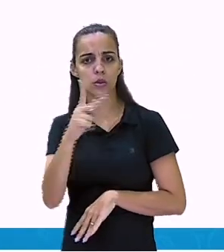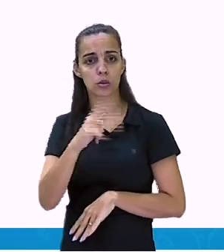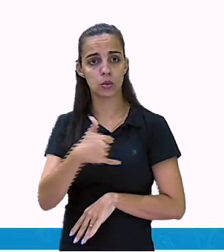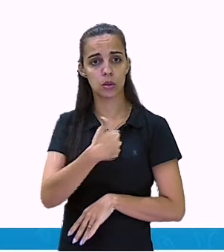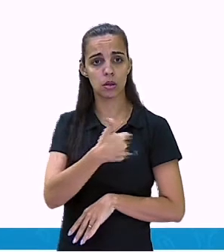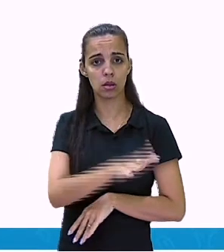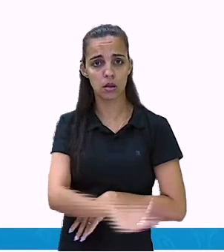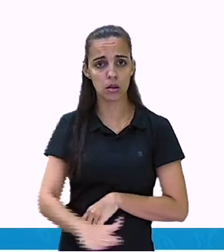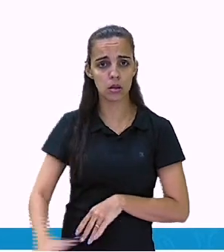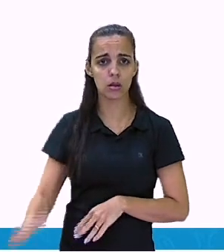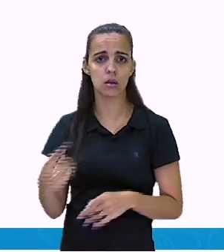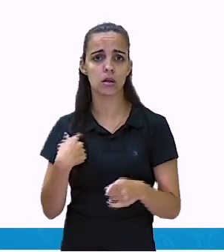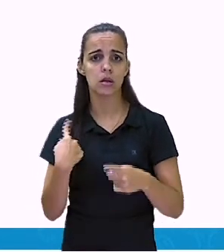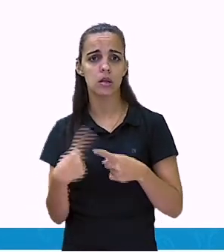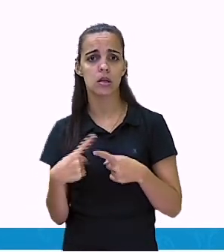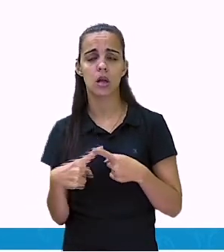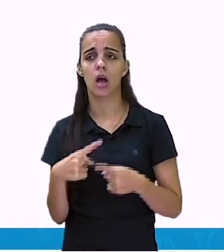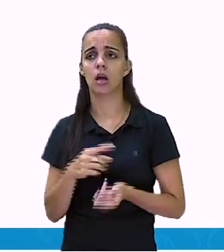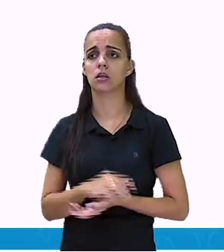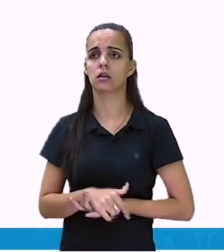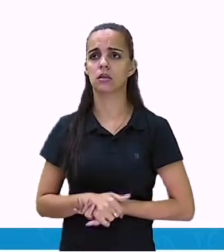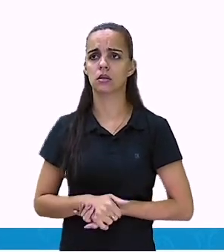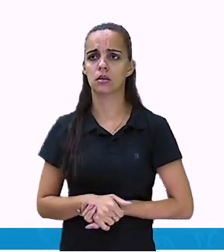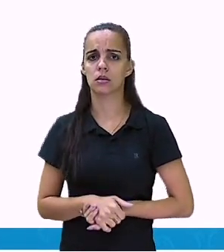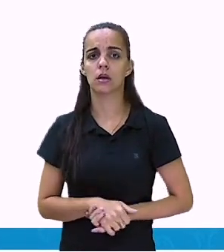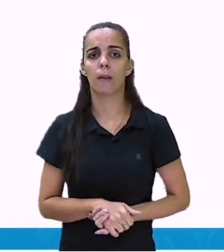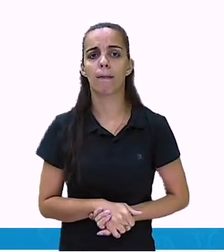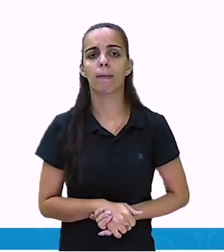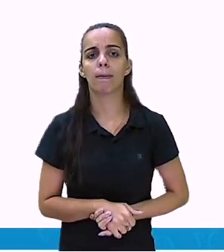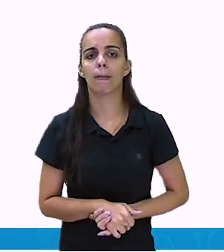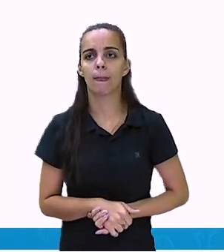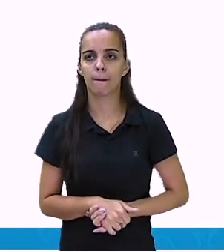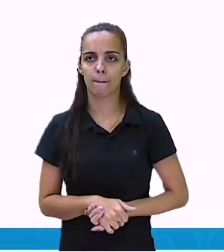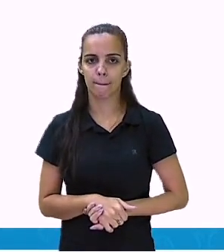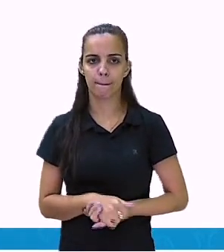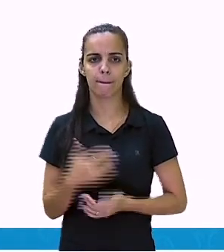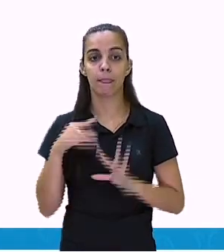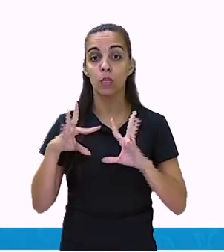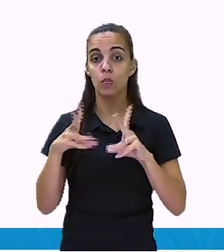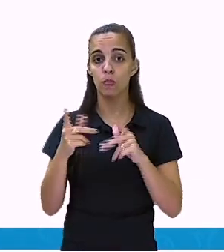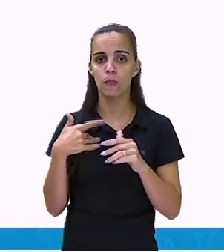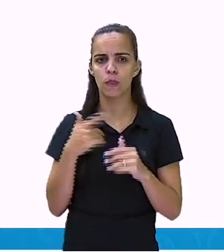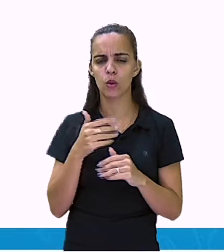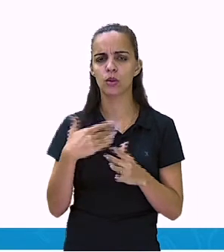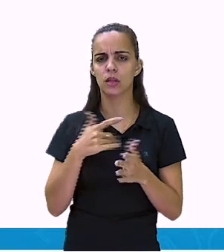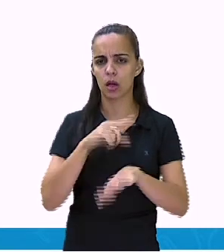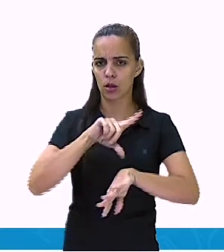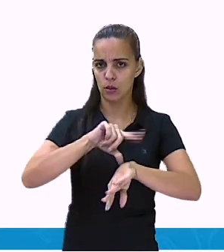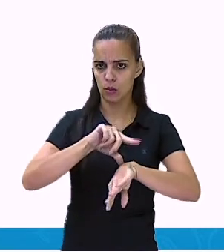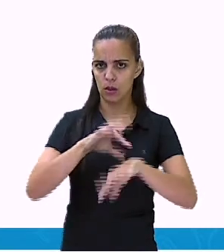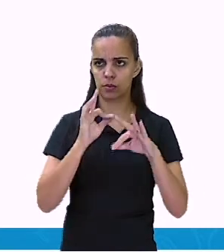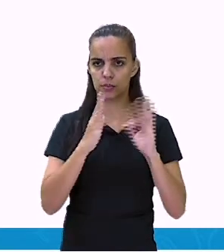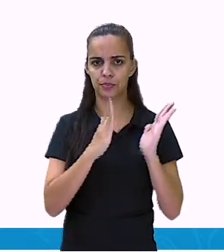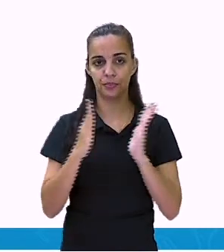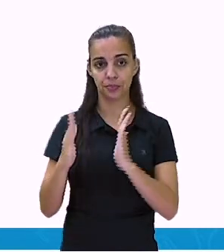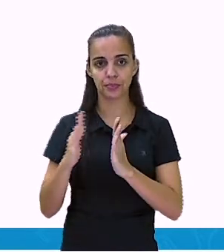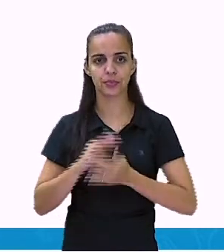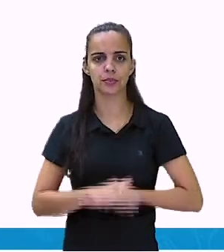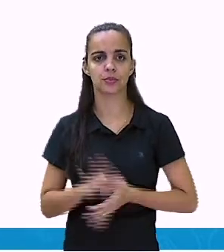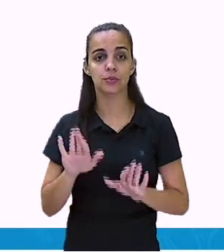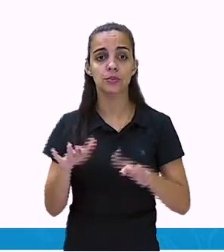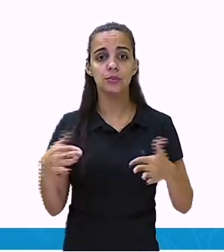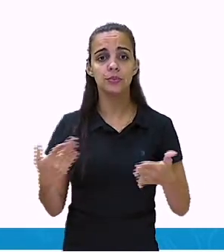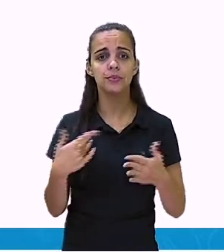desenhos, conversar com amigos e etc. Tudo com cautela. E quando